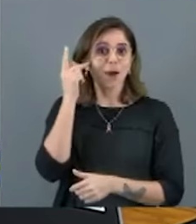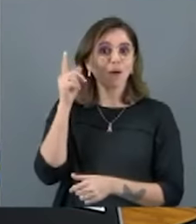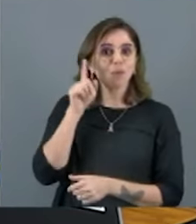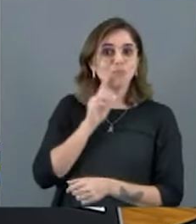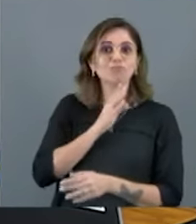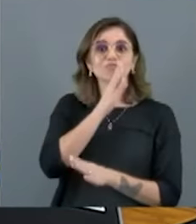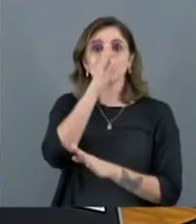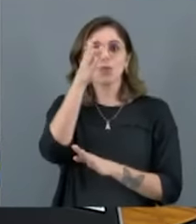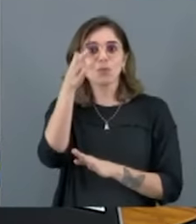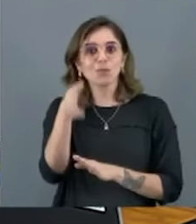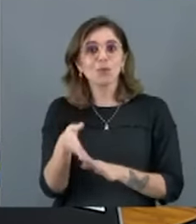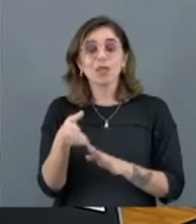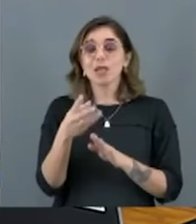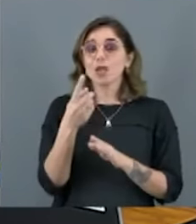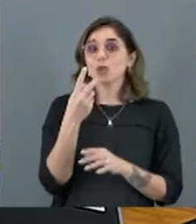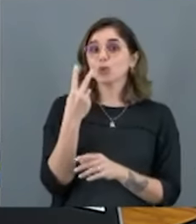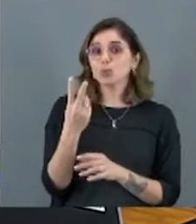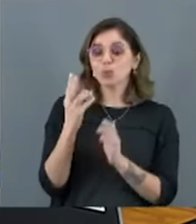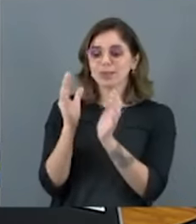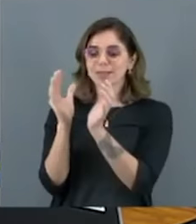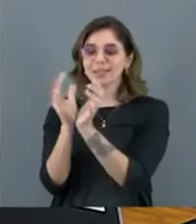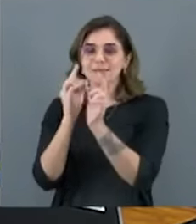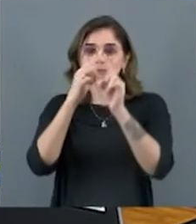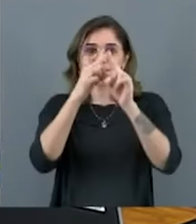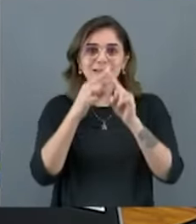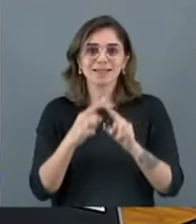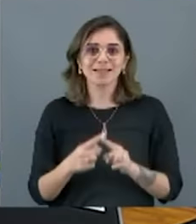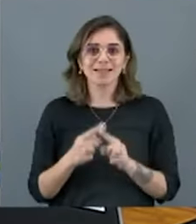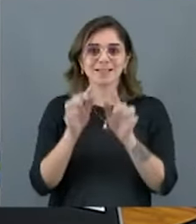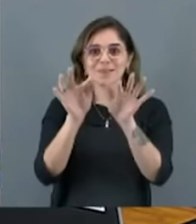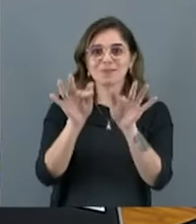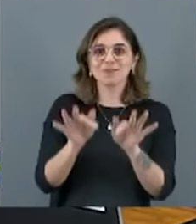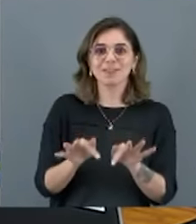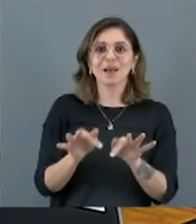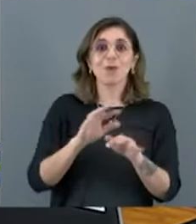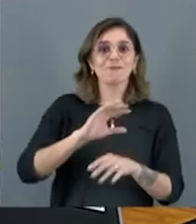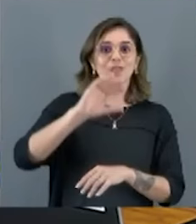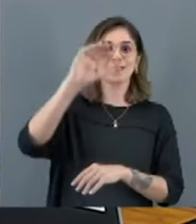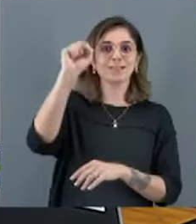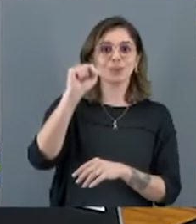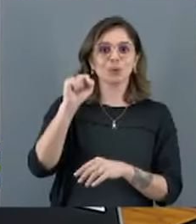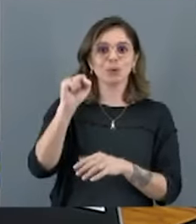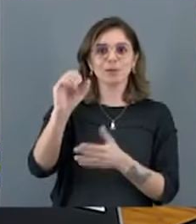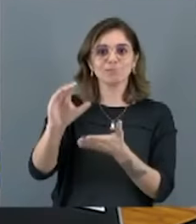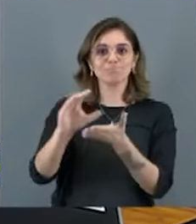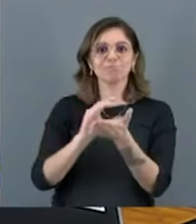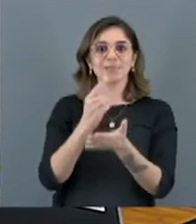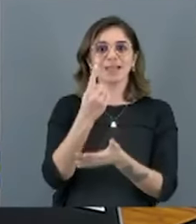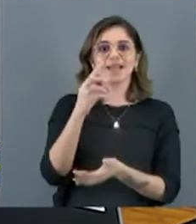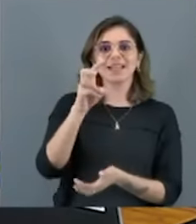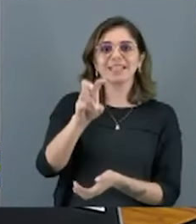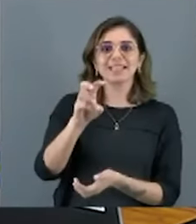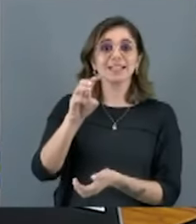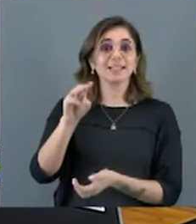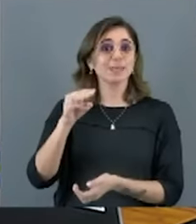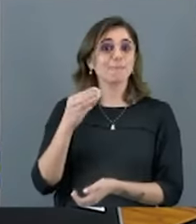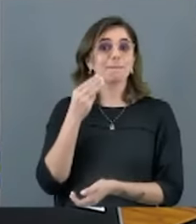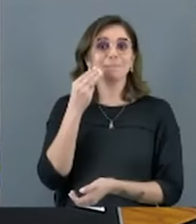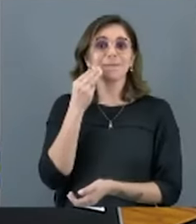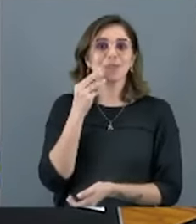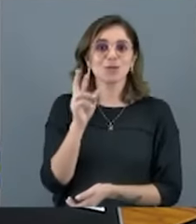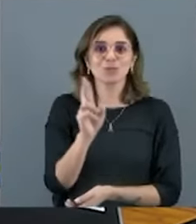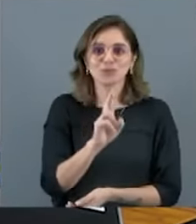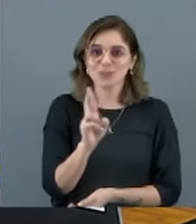duas equipes brasileiras disputaram a final. A equipe vencedora saiu com um prêmio de 15 milhões de reais, mostrando mais uma vez da potência